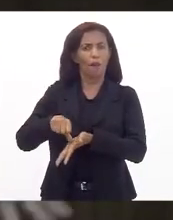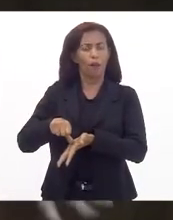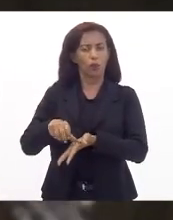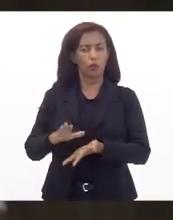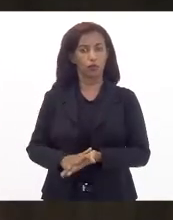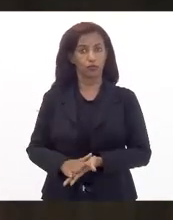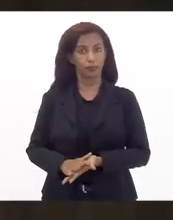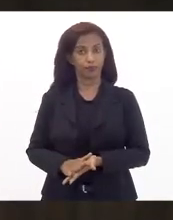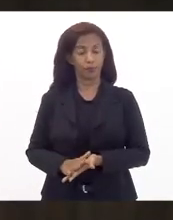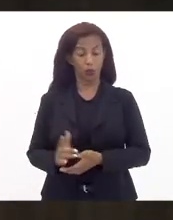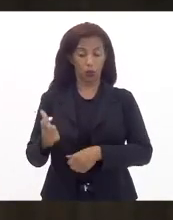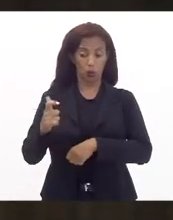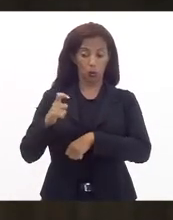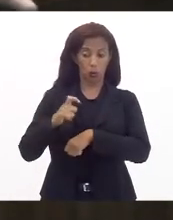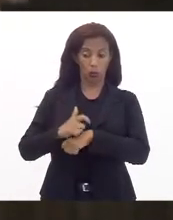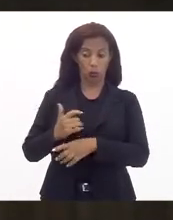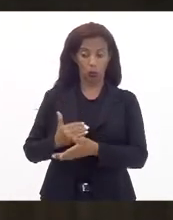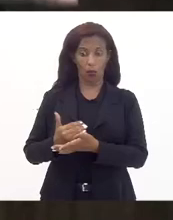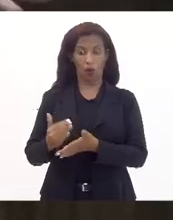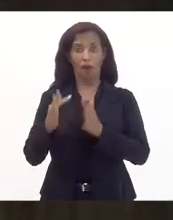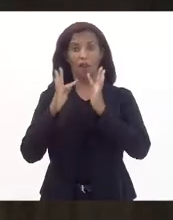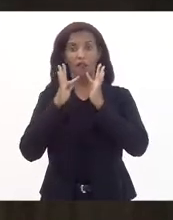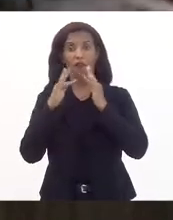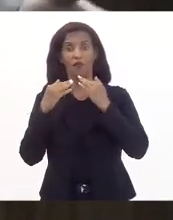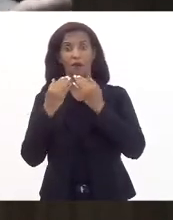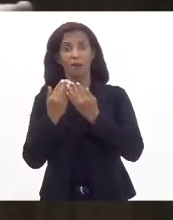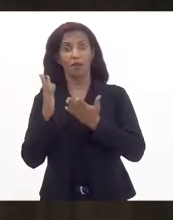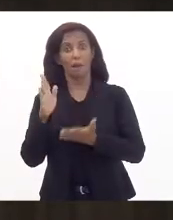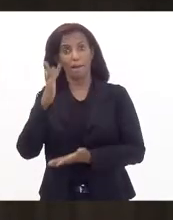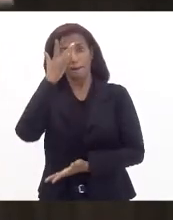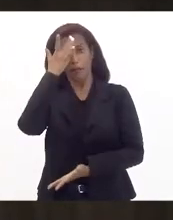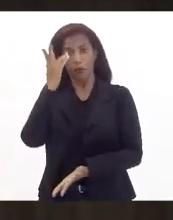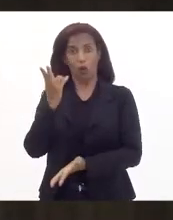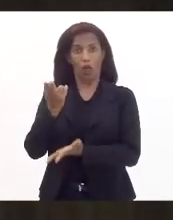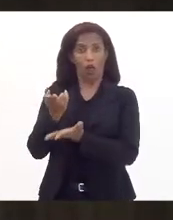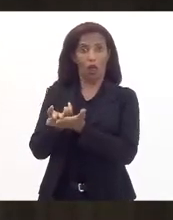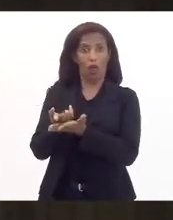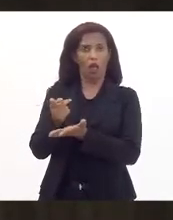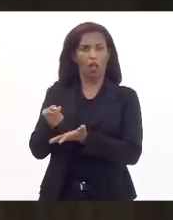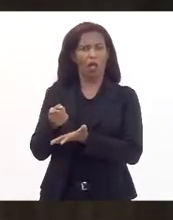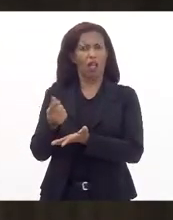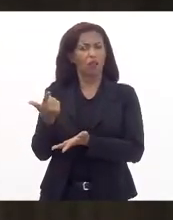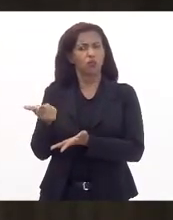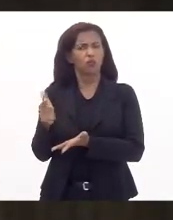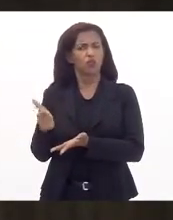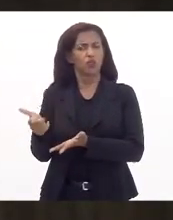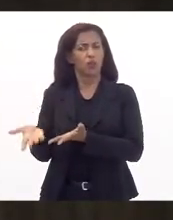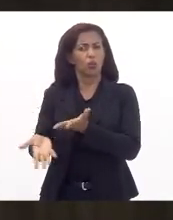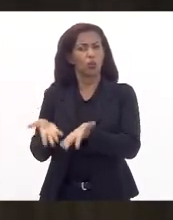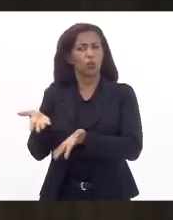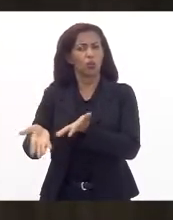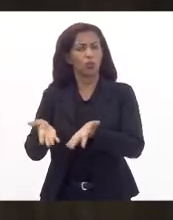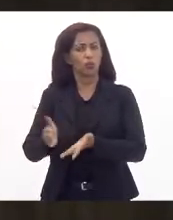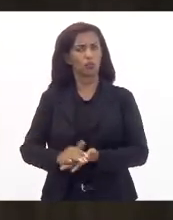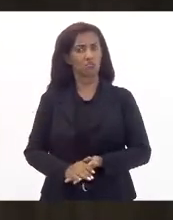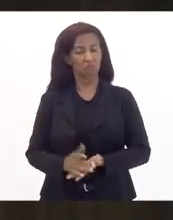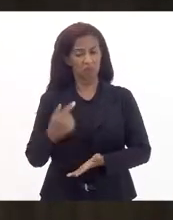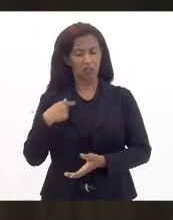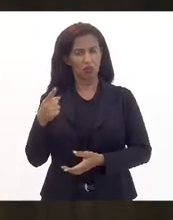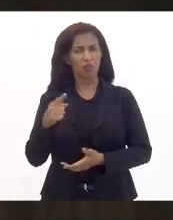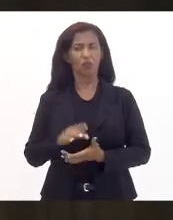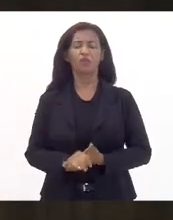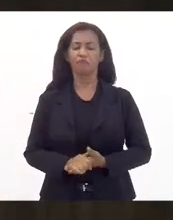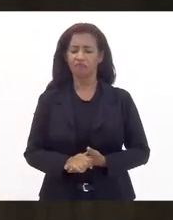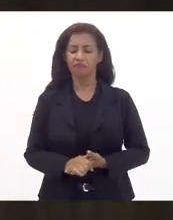de cara uma parente de uma pessoa que estava internada relatando o descaso e foi a